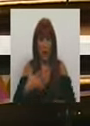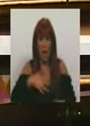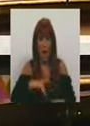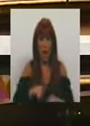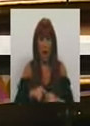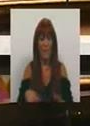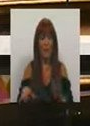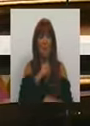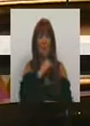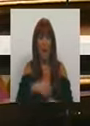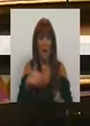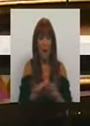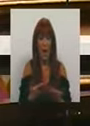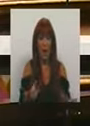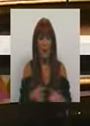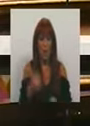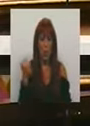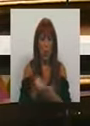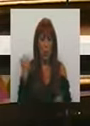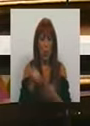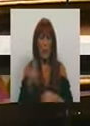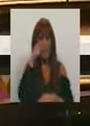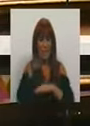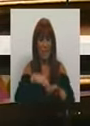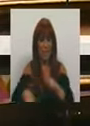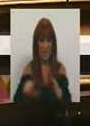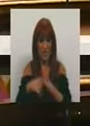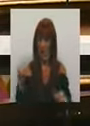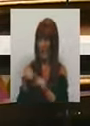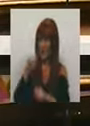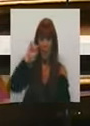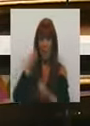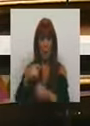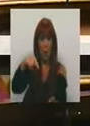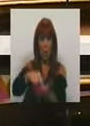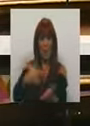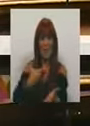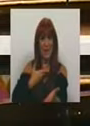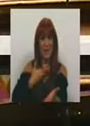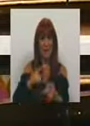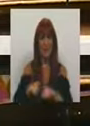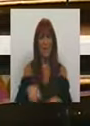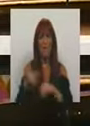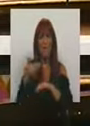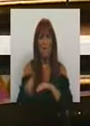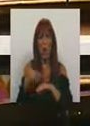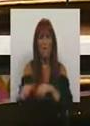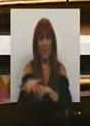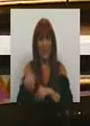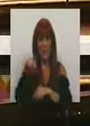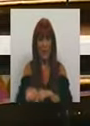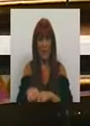pretender legitimar com o cunho do legislador atividades de cobrança de dívidas fora destes